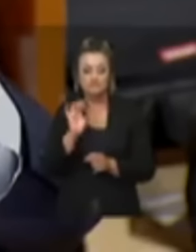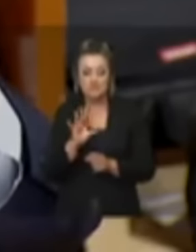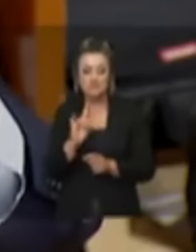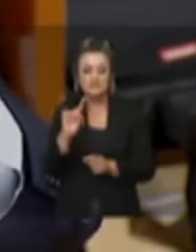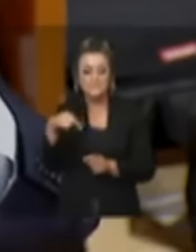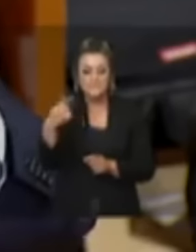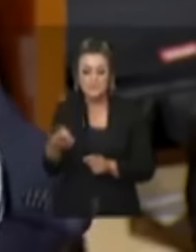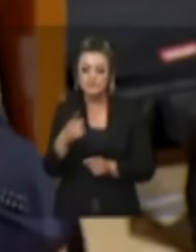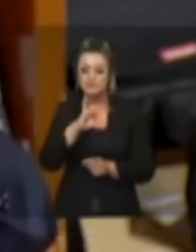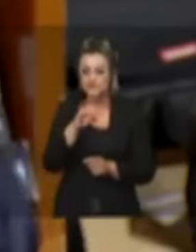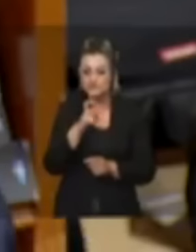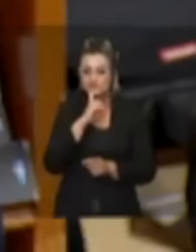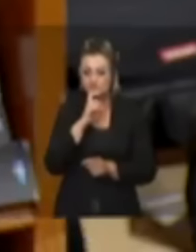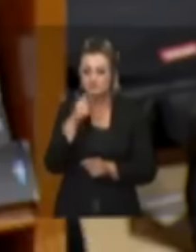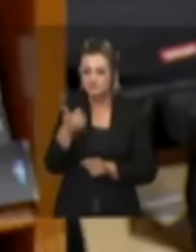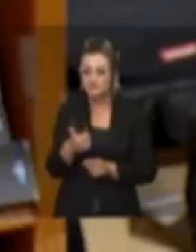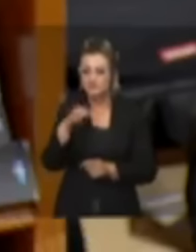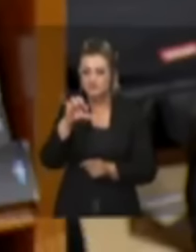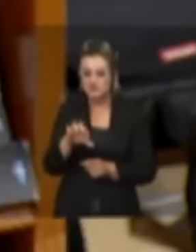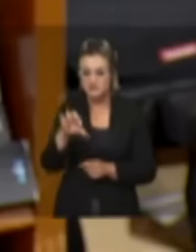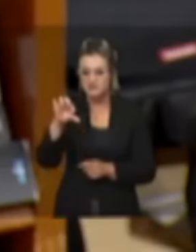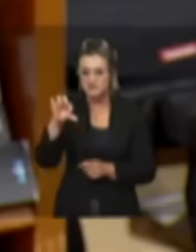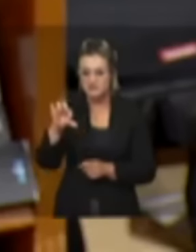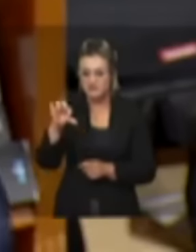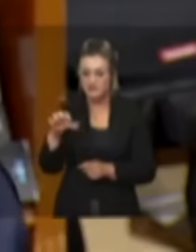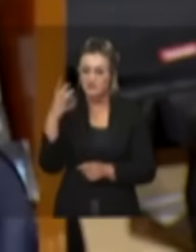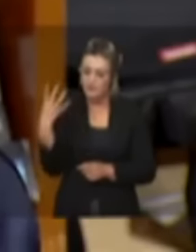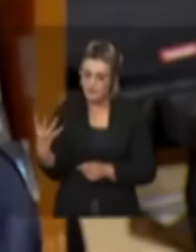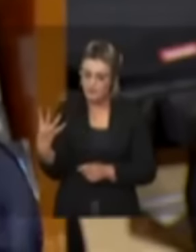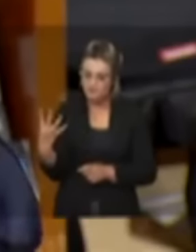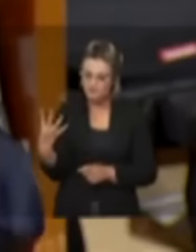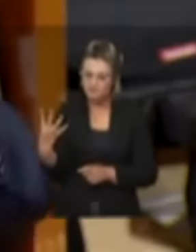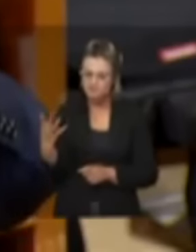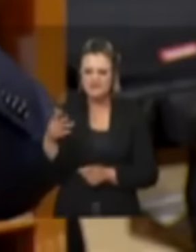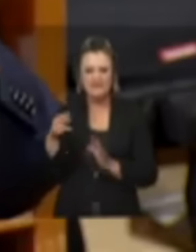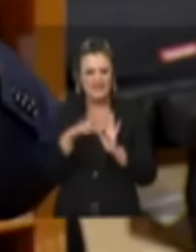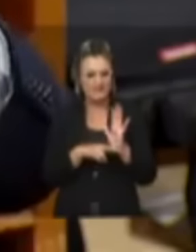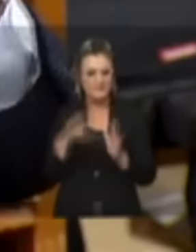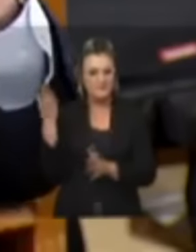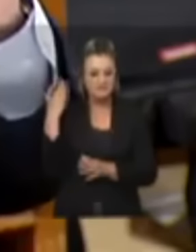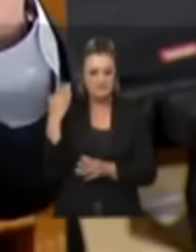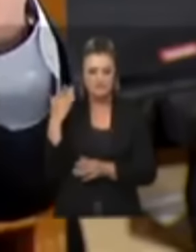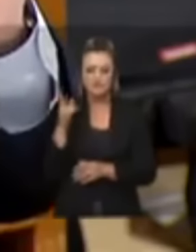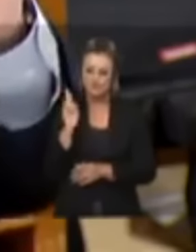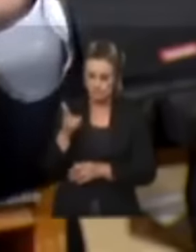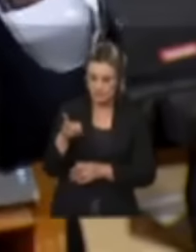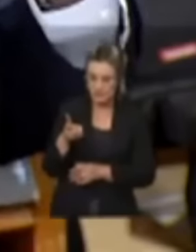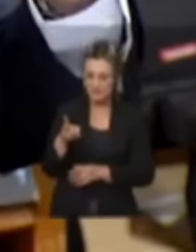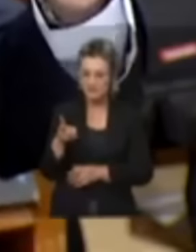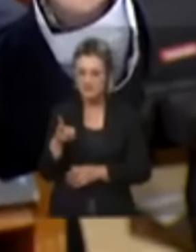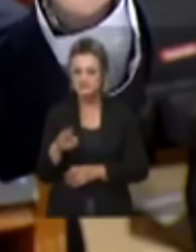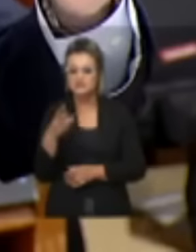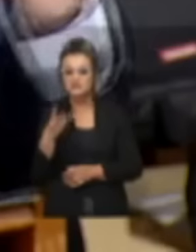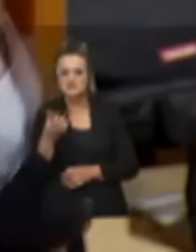partir de julho de 1994 portanto tínhamos uma regra permanente anterior